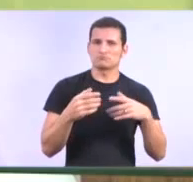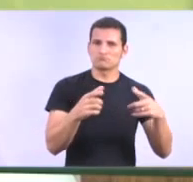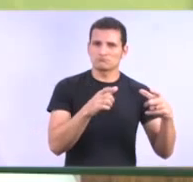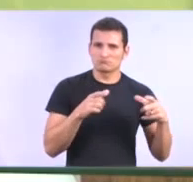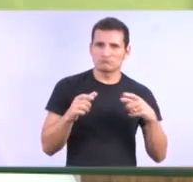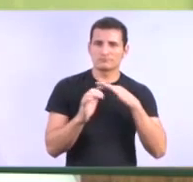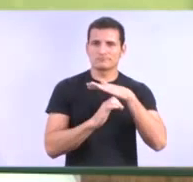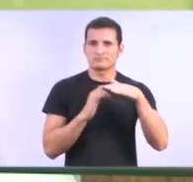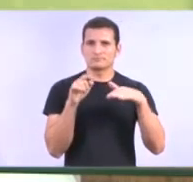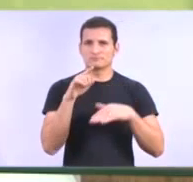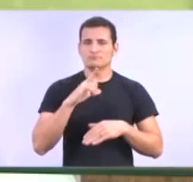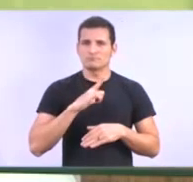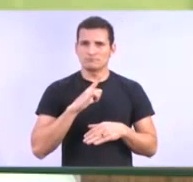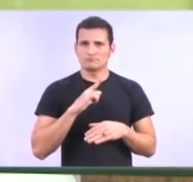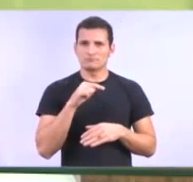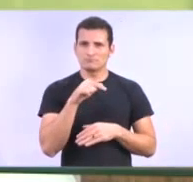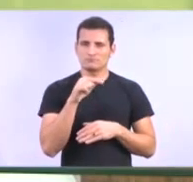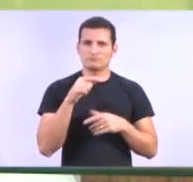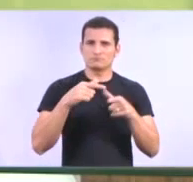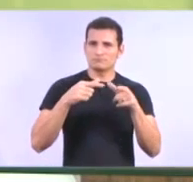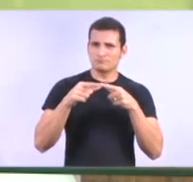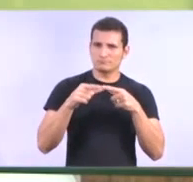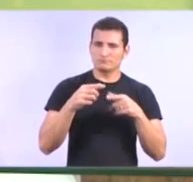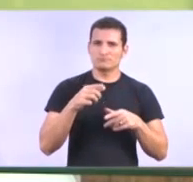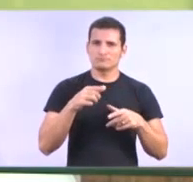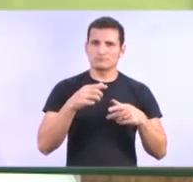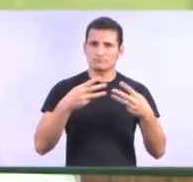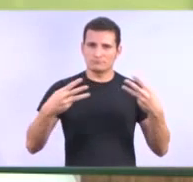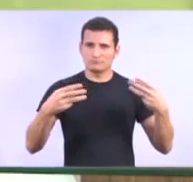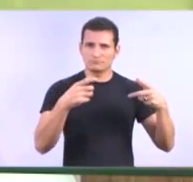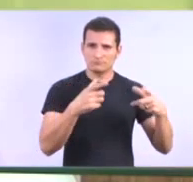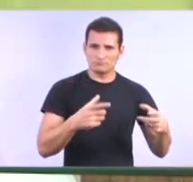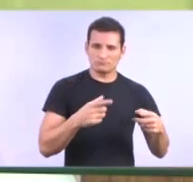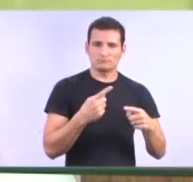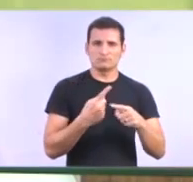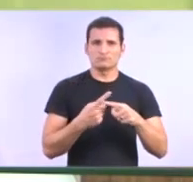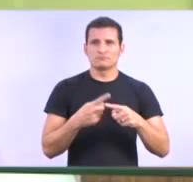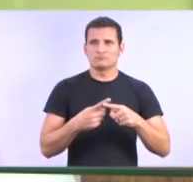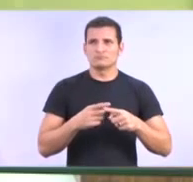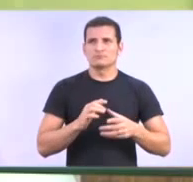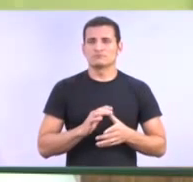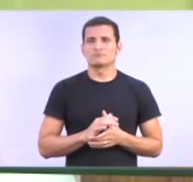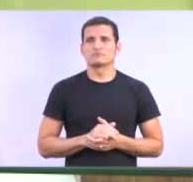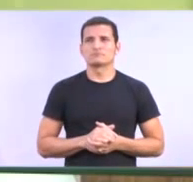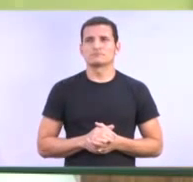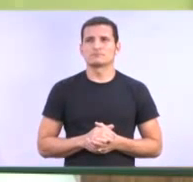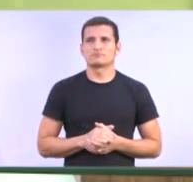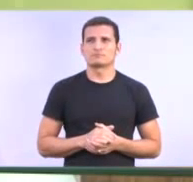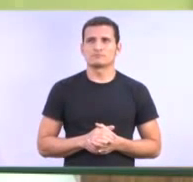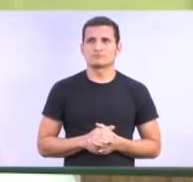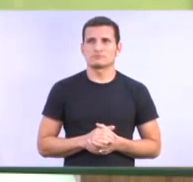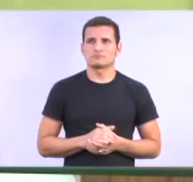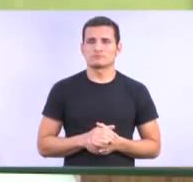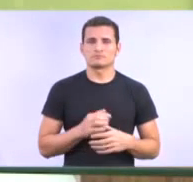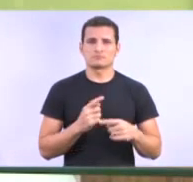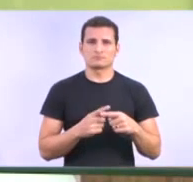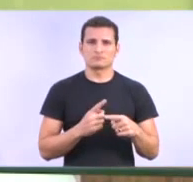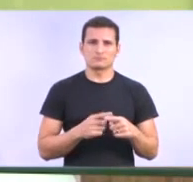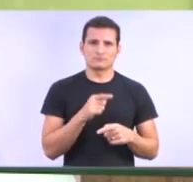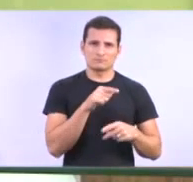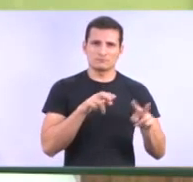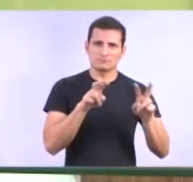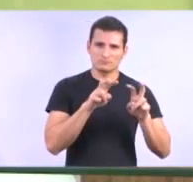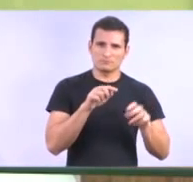você vai ter a topologia estrela na rede local. Por quê? É exatamente por essa questão dos computadores, que eles